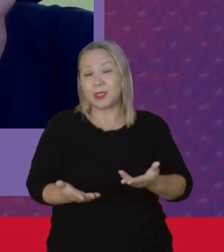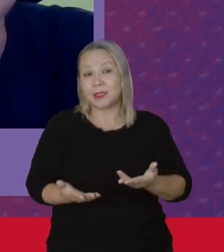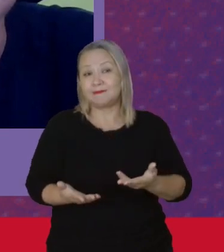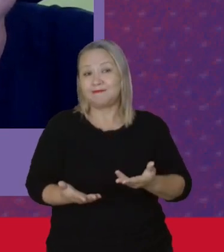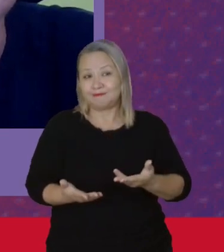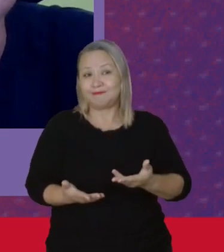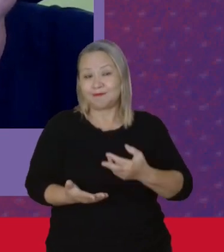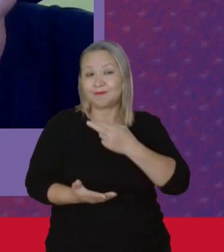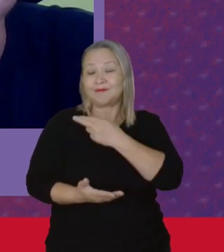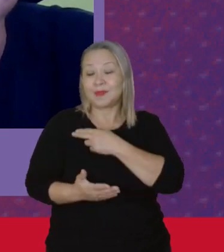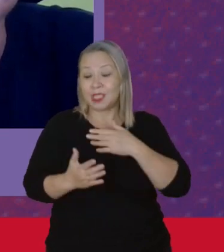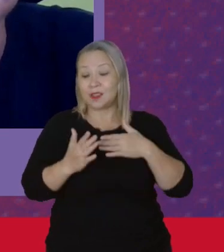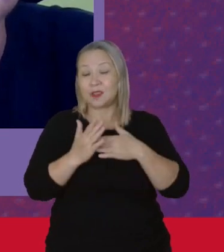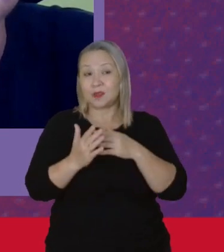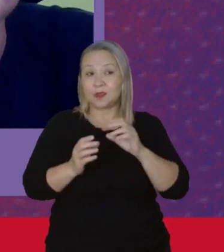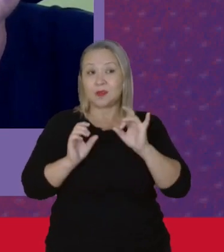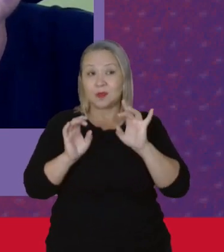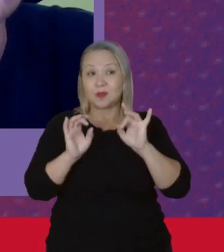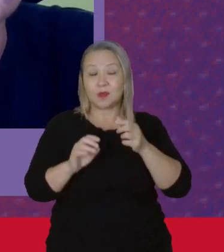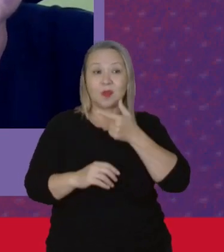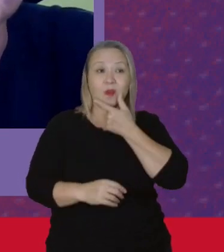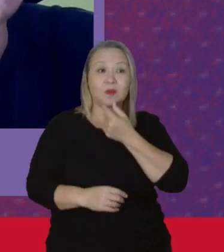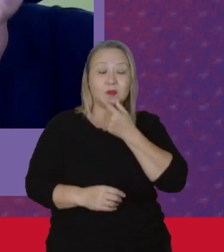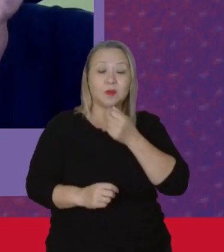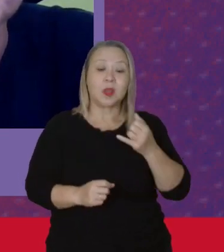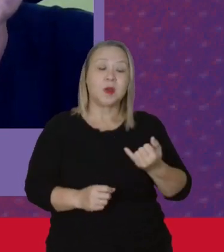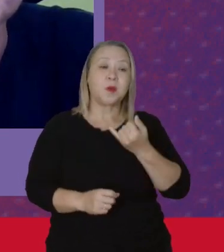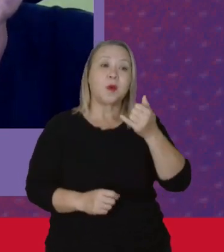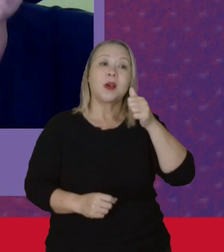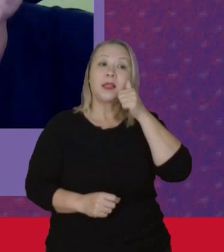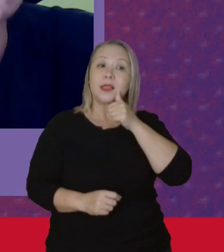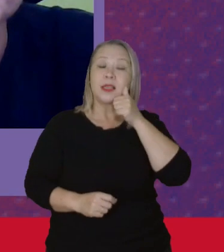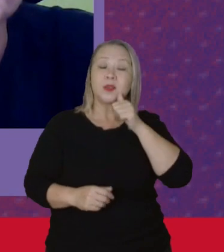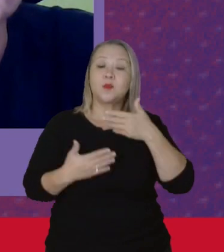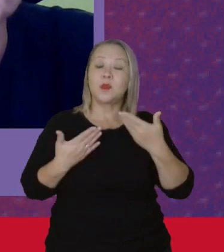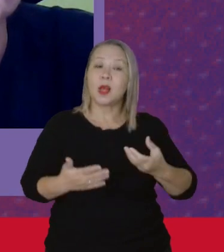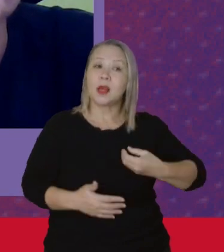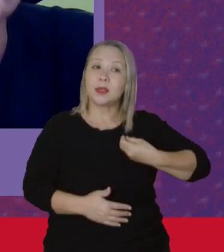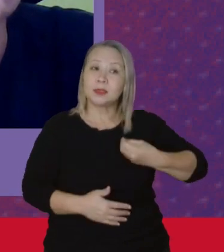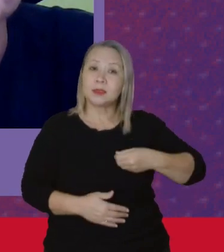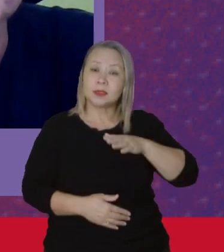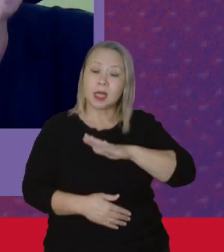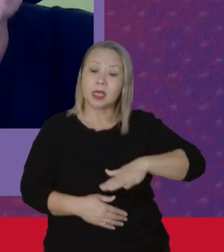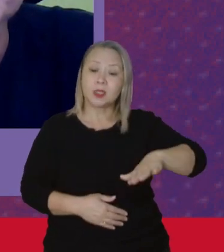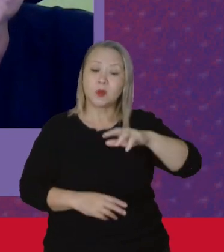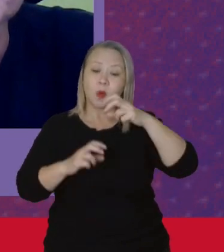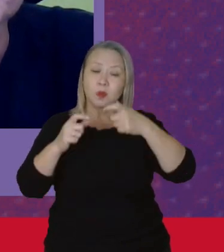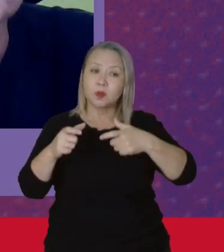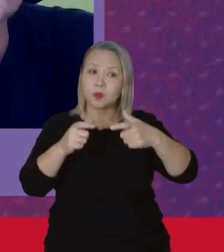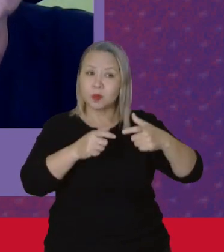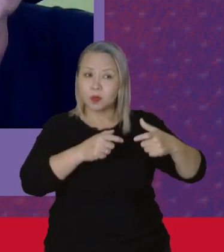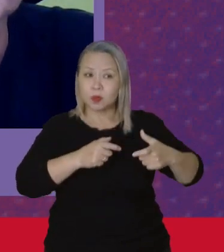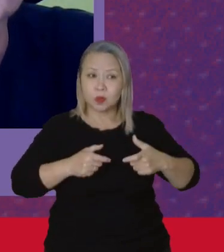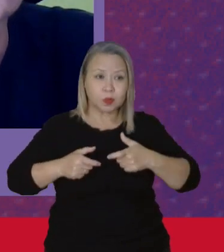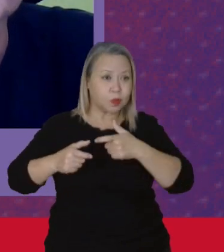homens, assim. Então, a importância também das mulheres estarem, né, em todos os espaços